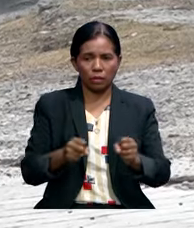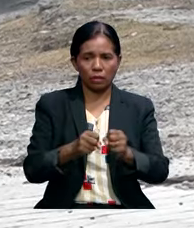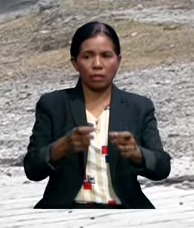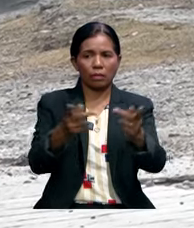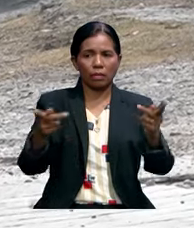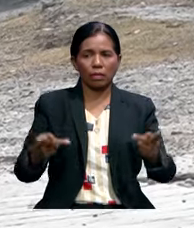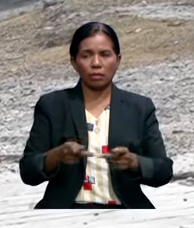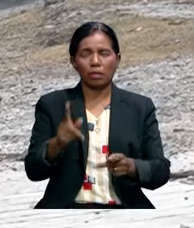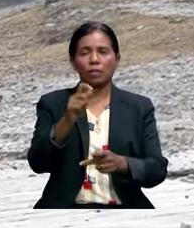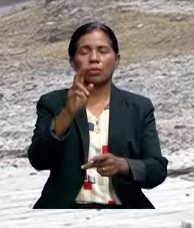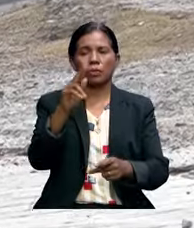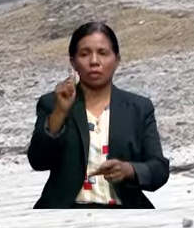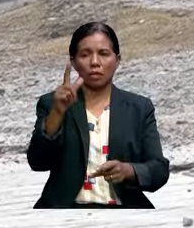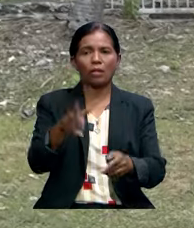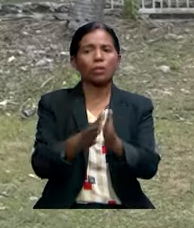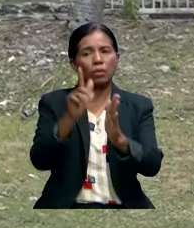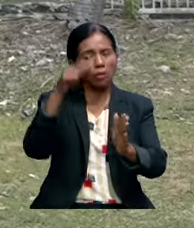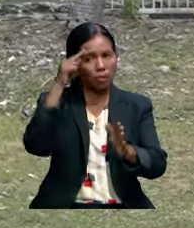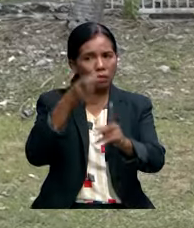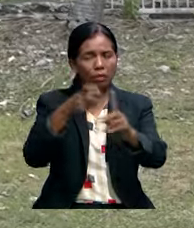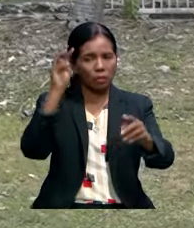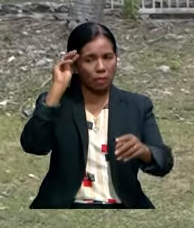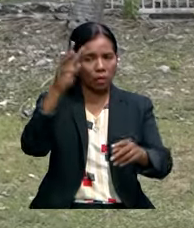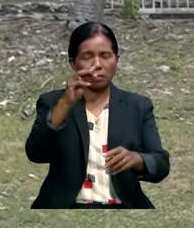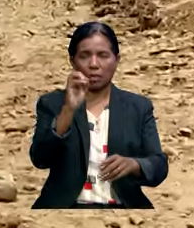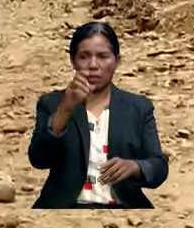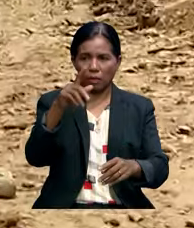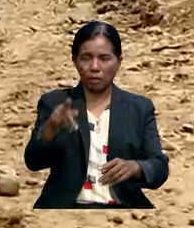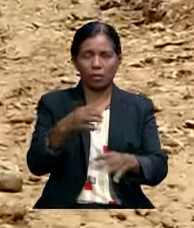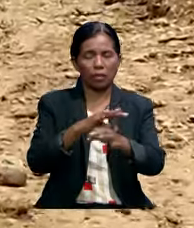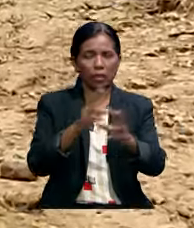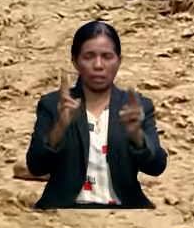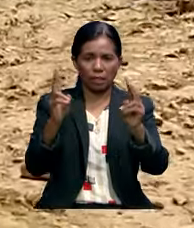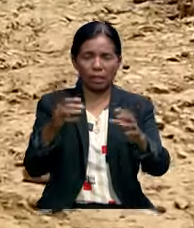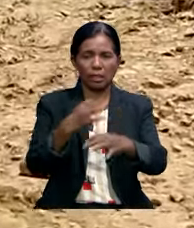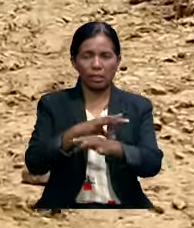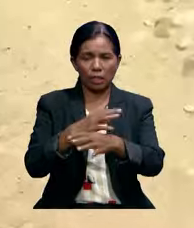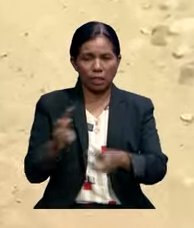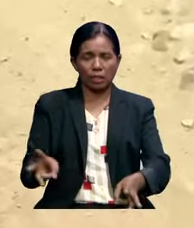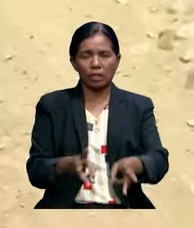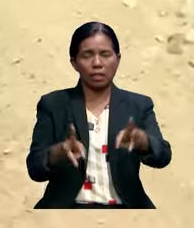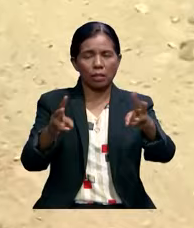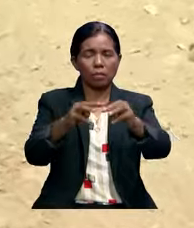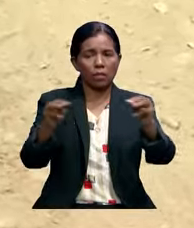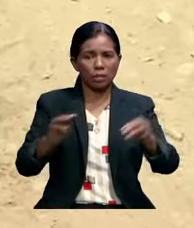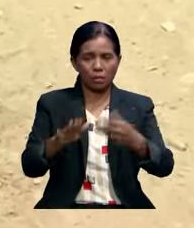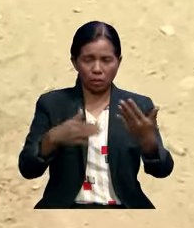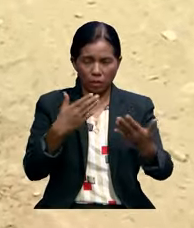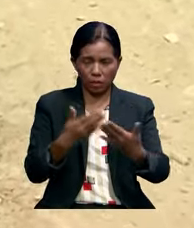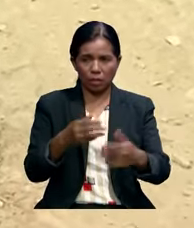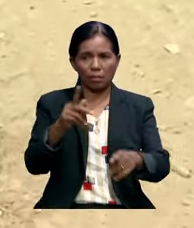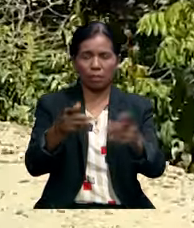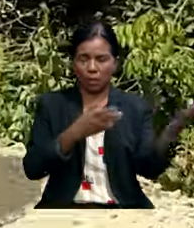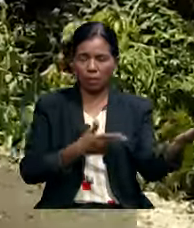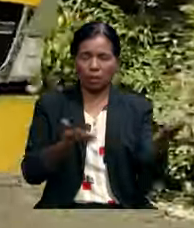administrativo tutuala, o su governo li husi ministerio obras públicas, atu hadiela lais estrada iha municipio Lautén, nune comunidade bele